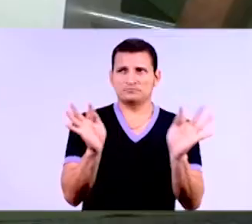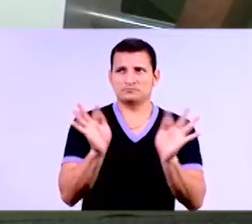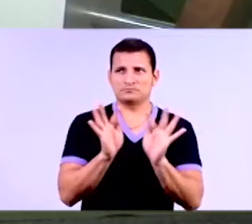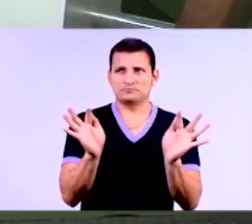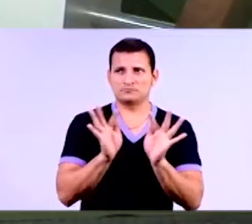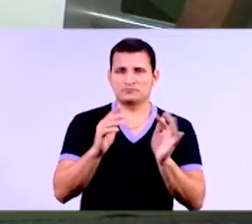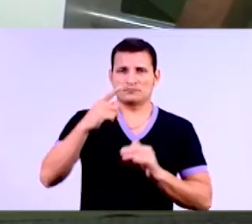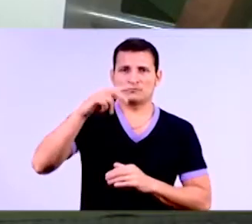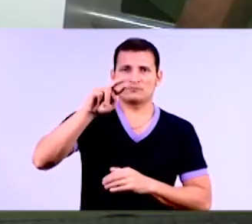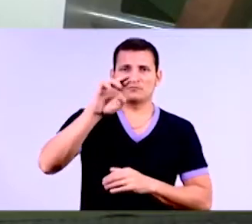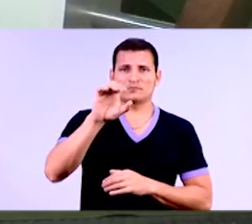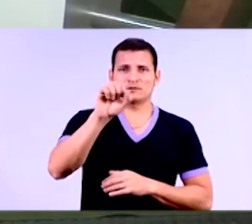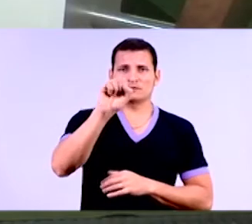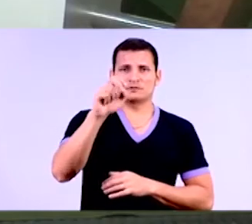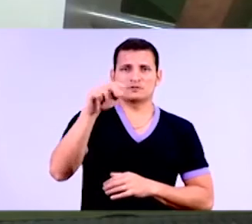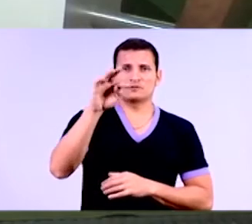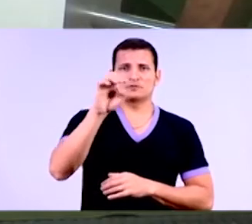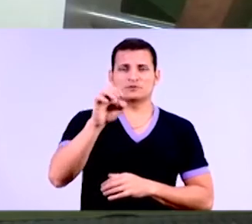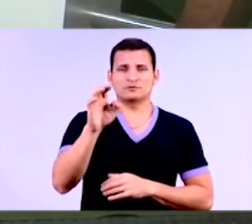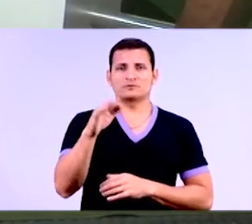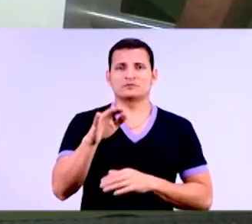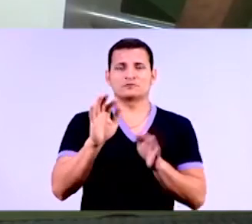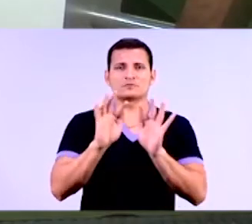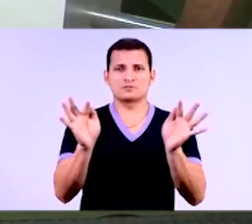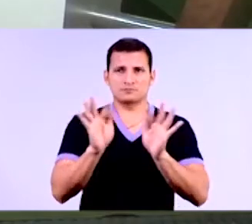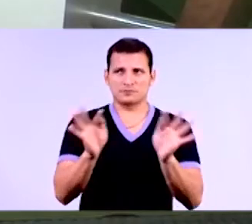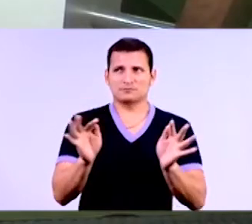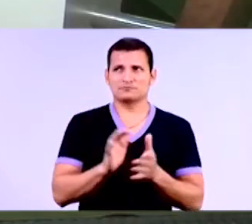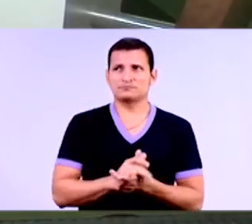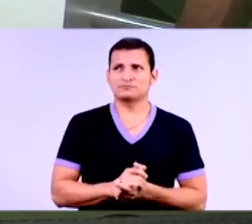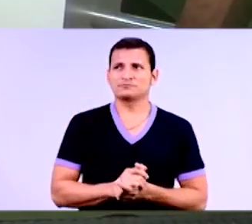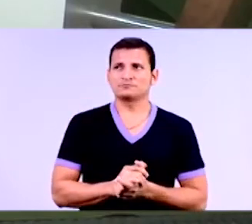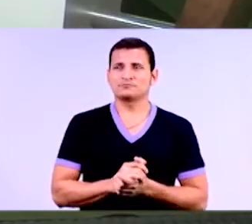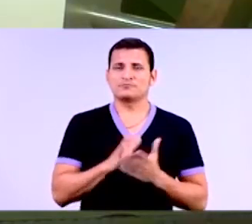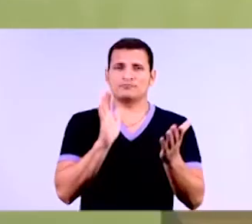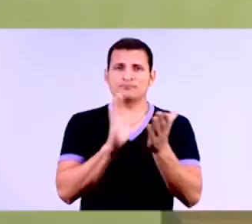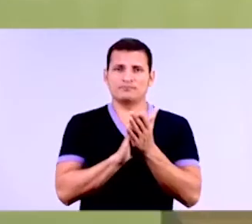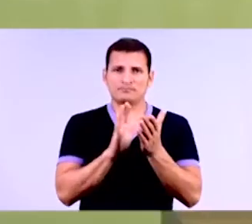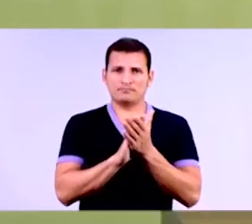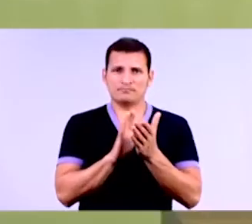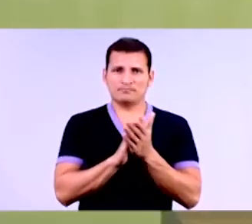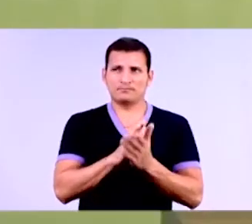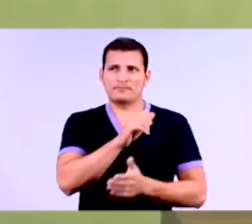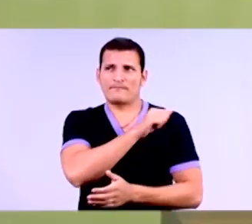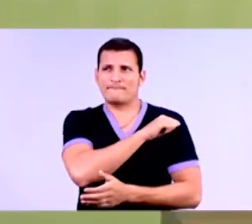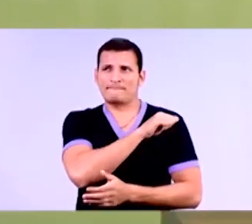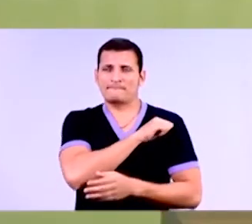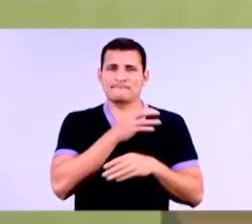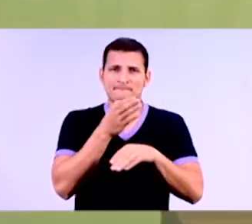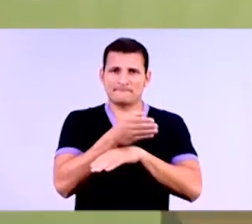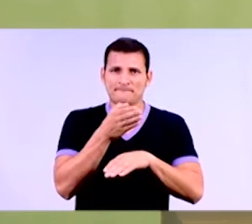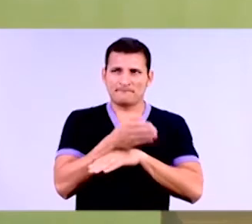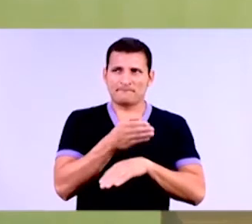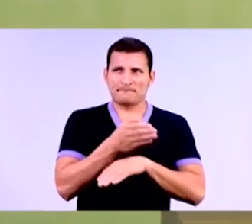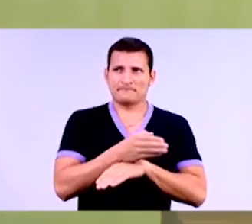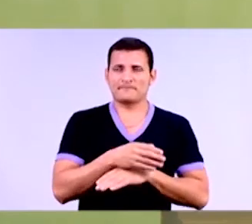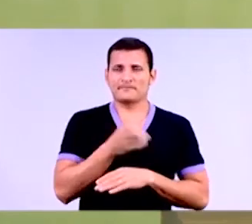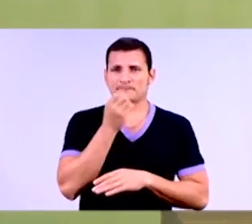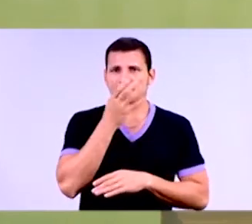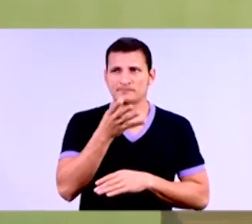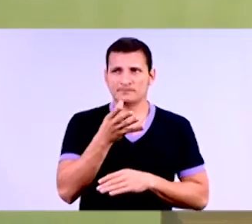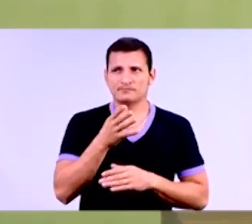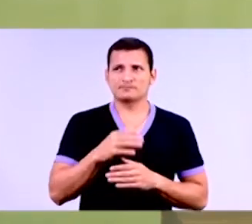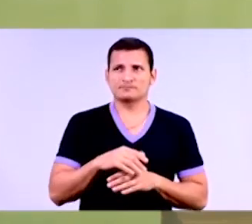alguma pergunta já dos polos? Parabéns aos alunos que estão participando por demais, que bom,